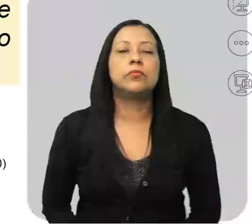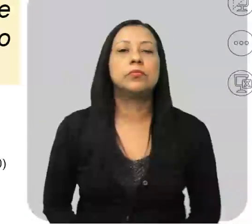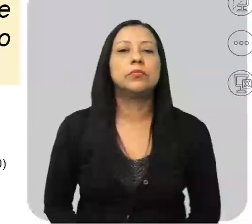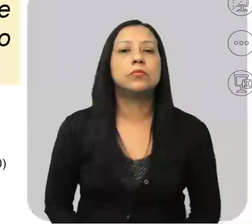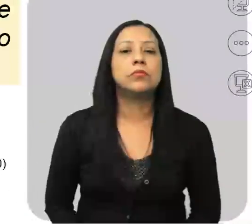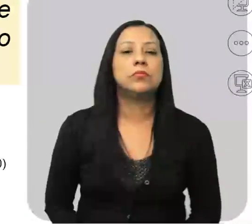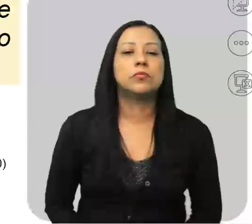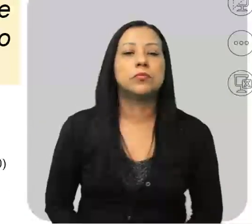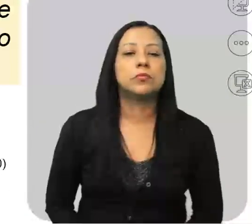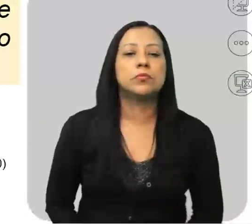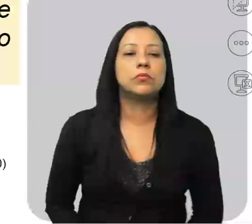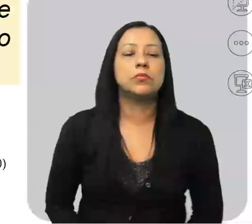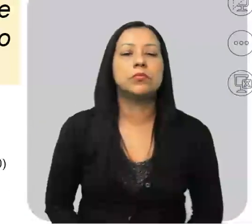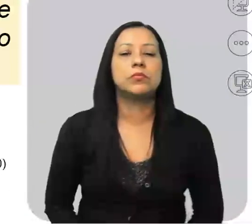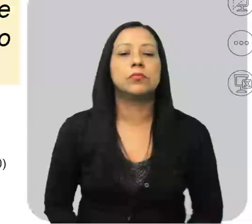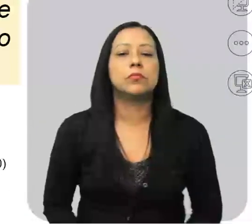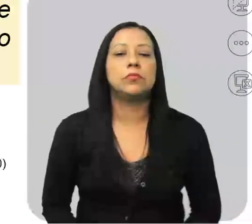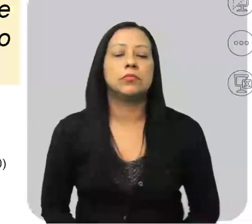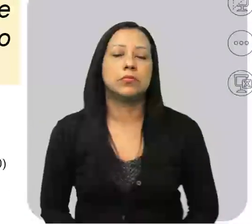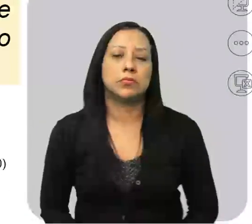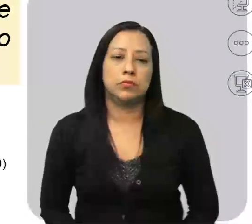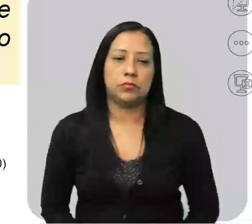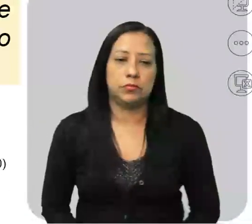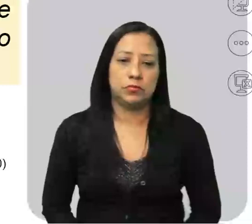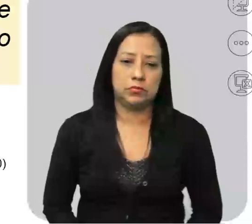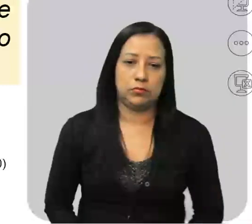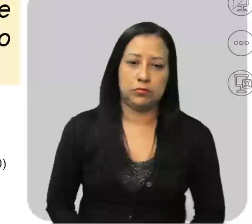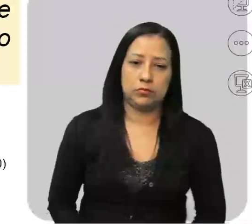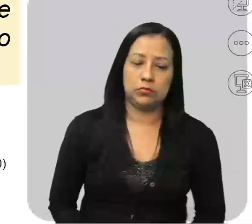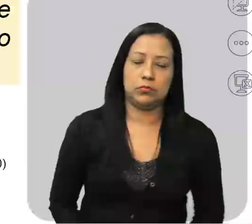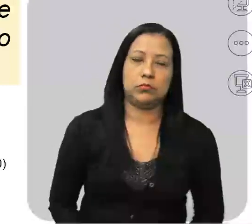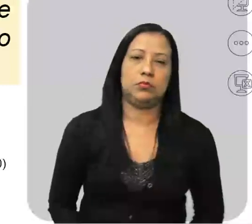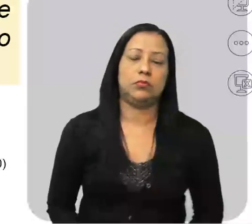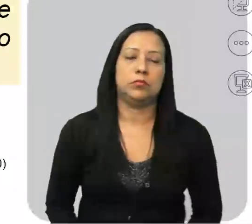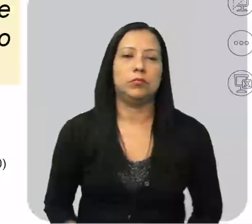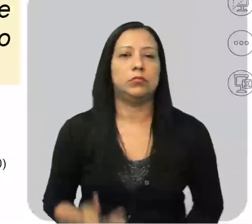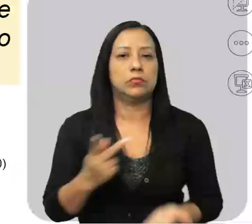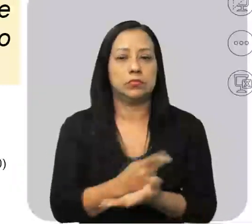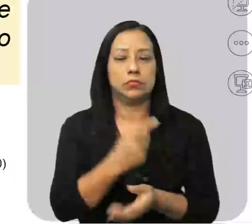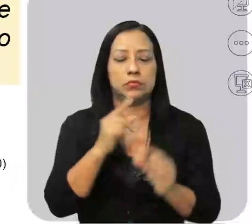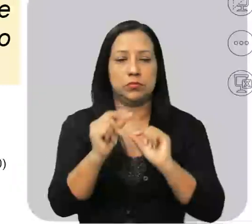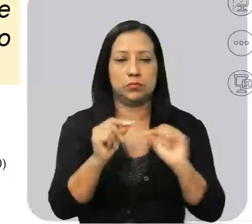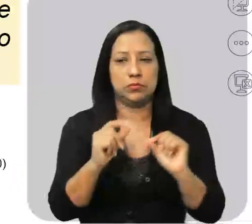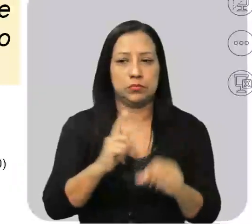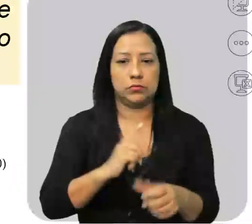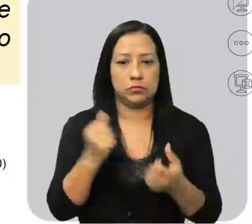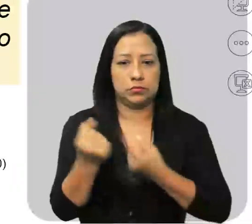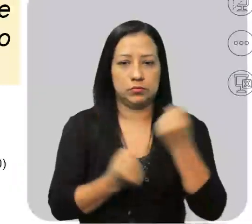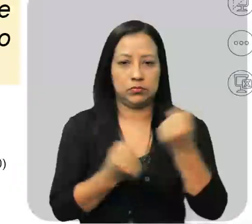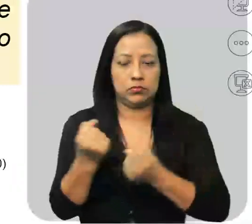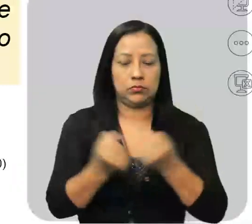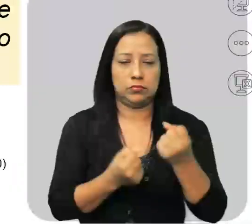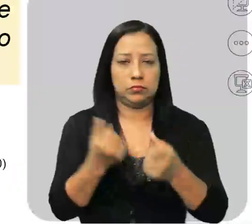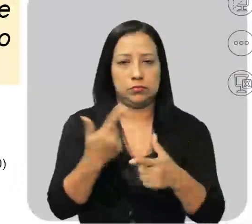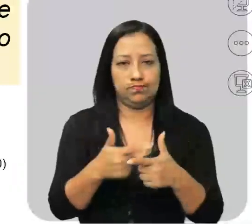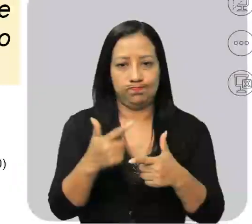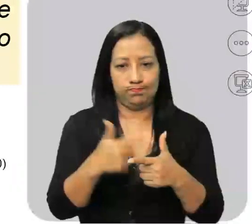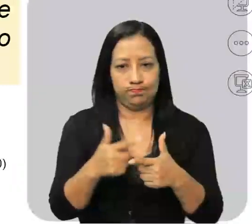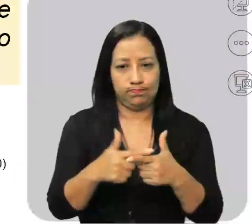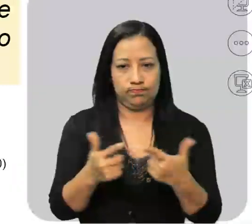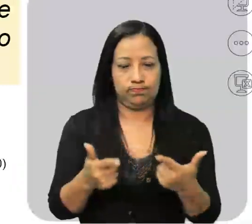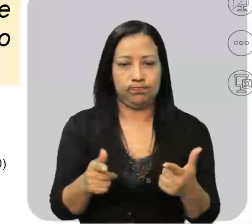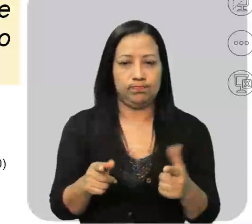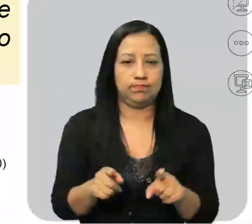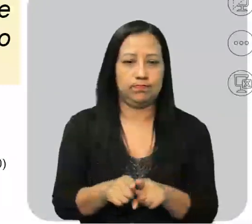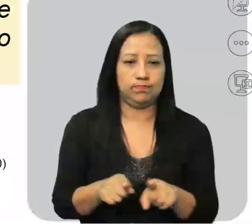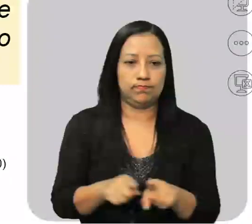do ar, decorrente da elevada emissão de poluentes, principalmente de veículos, né? E a falta das